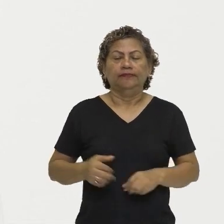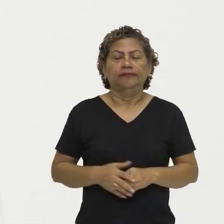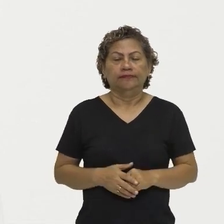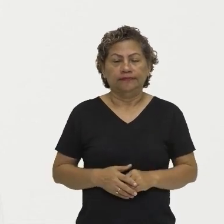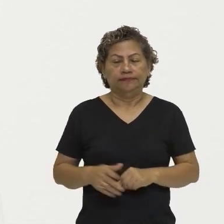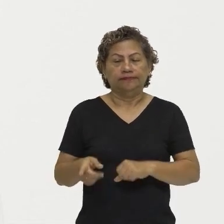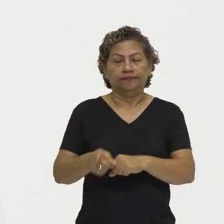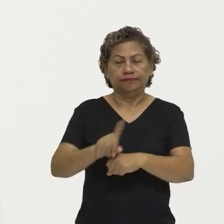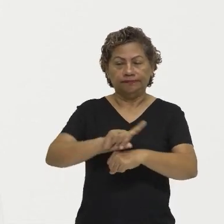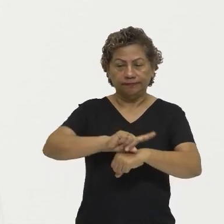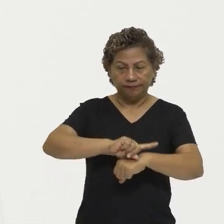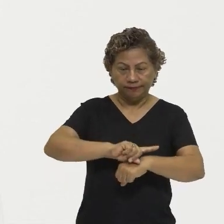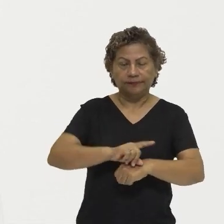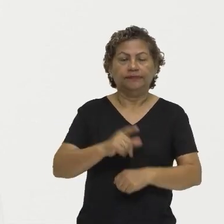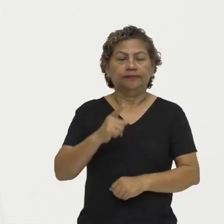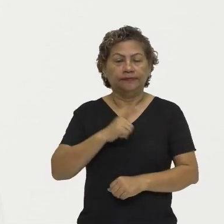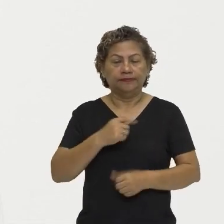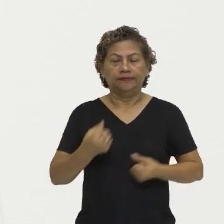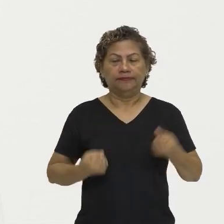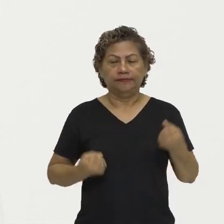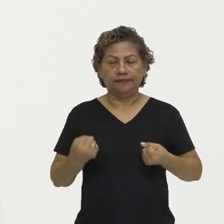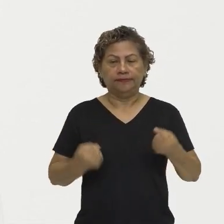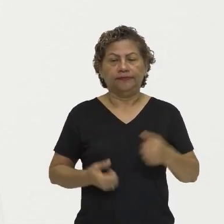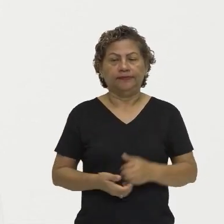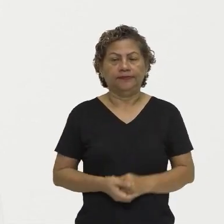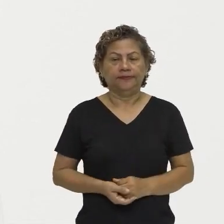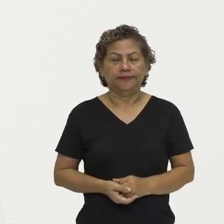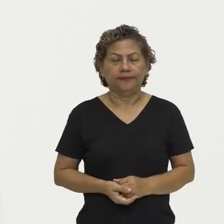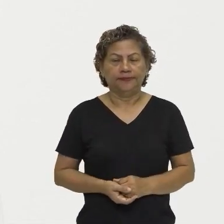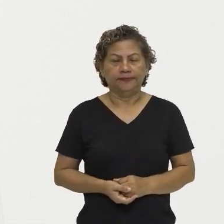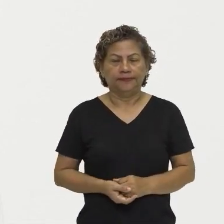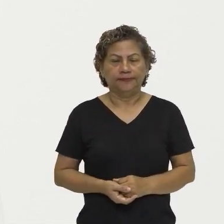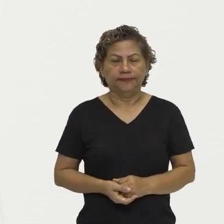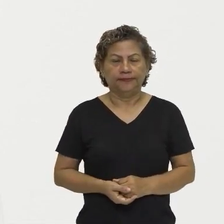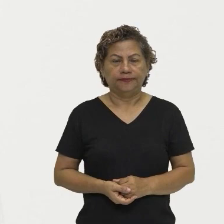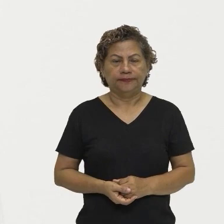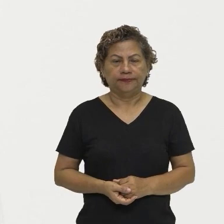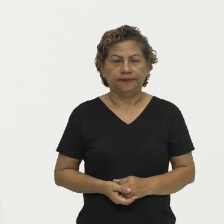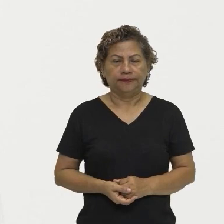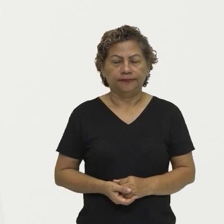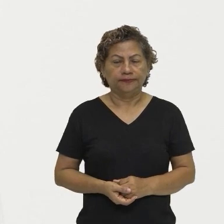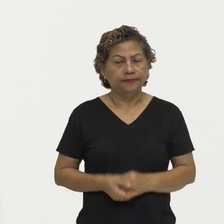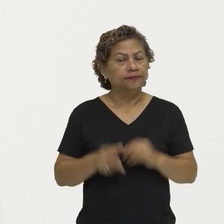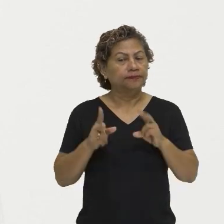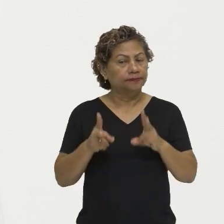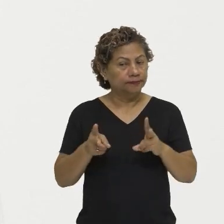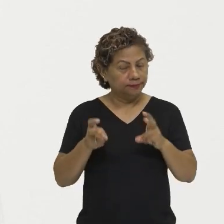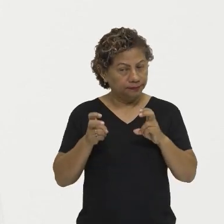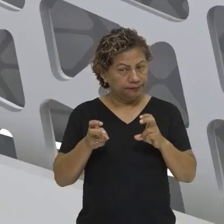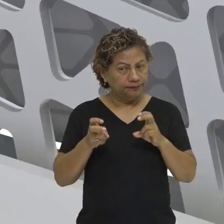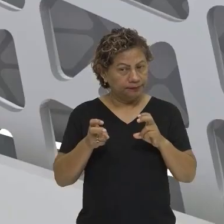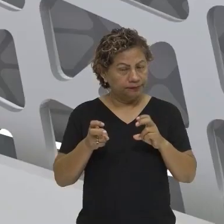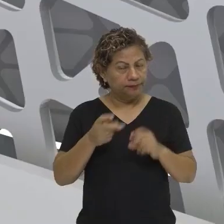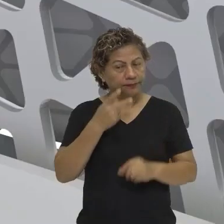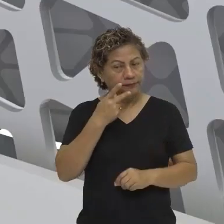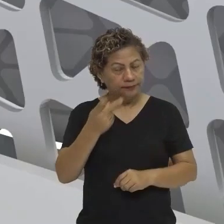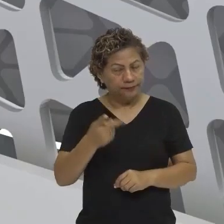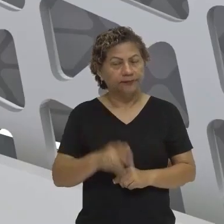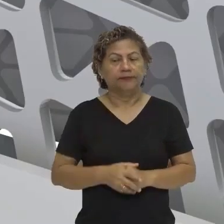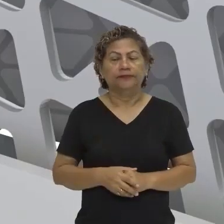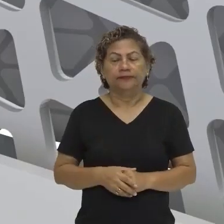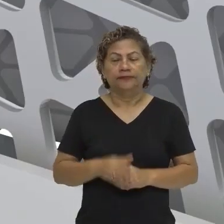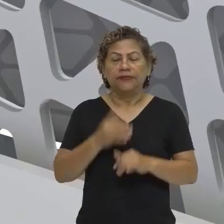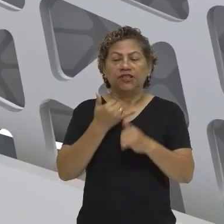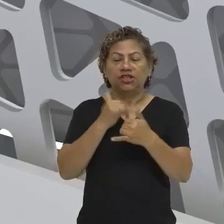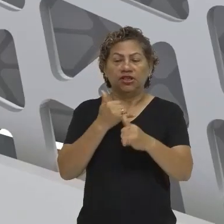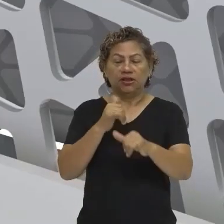está tendo nos pontos A e B. Tá certo, gente? Então aí está o que a gente chama de energia